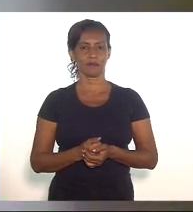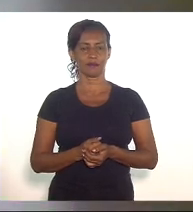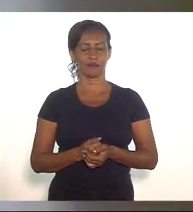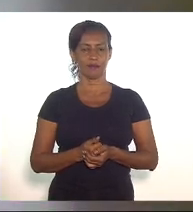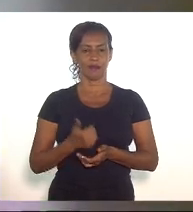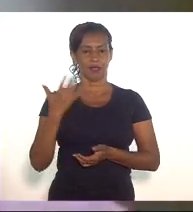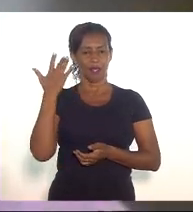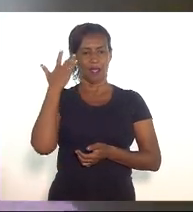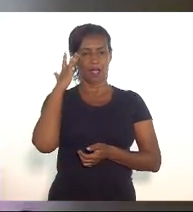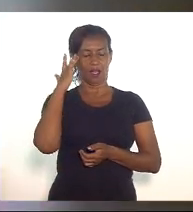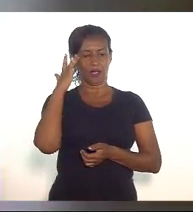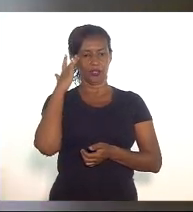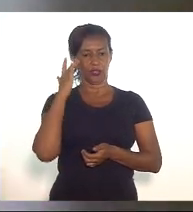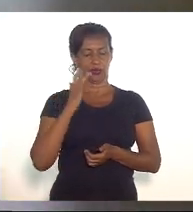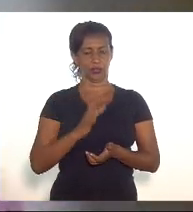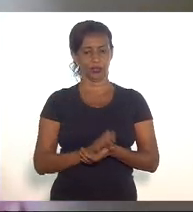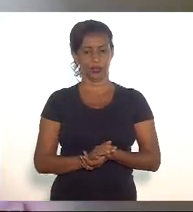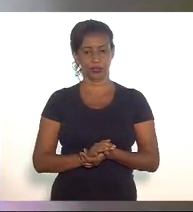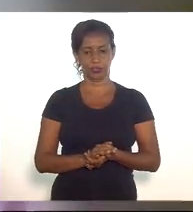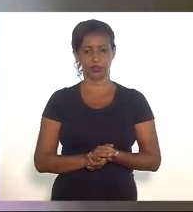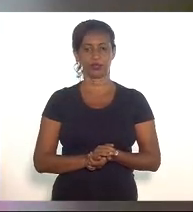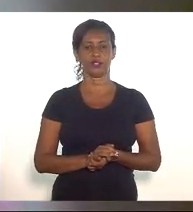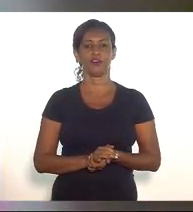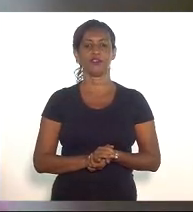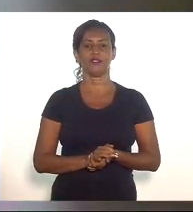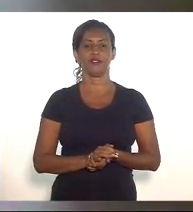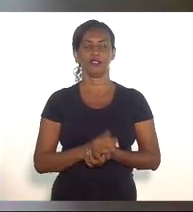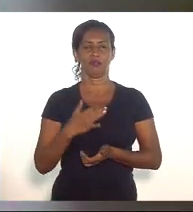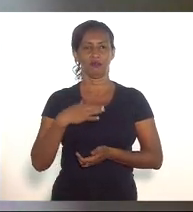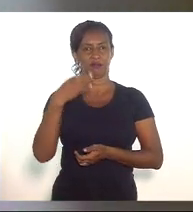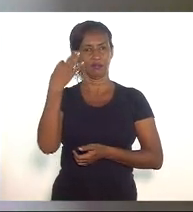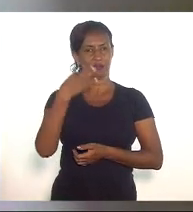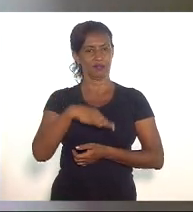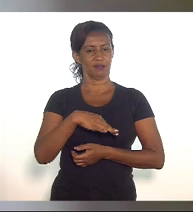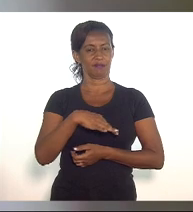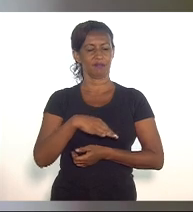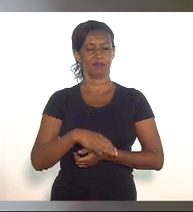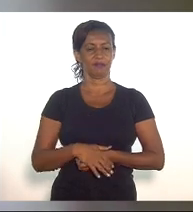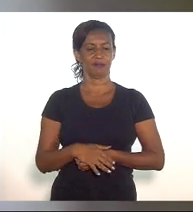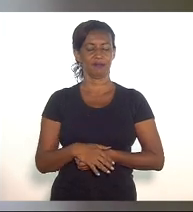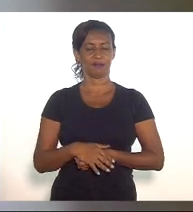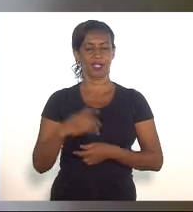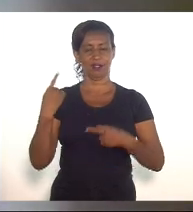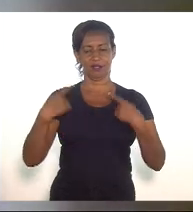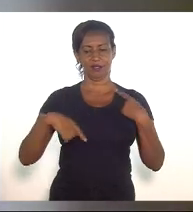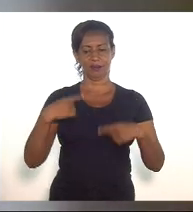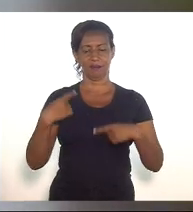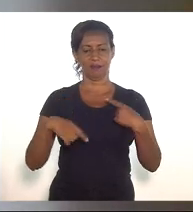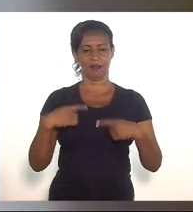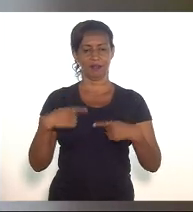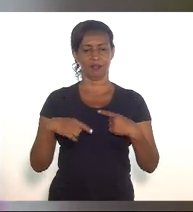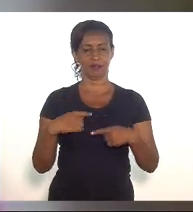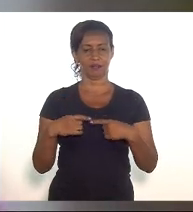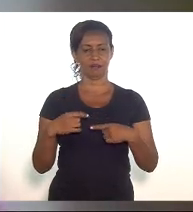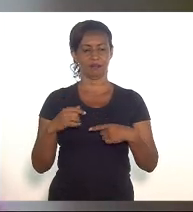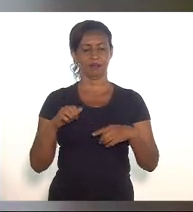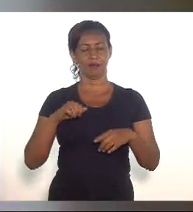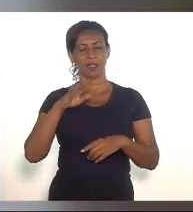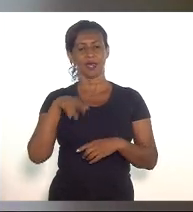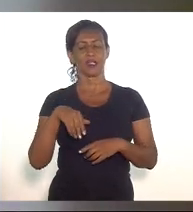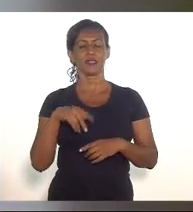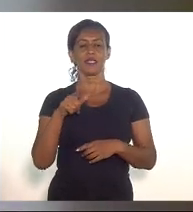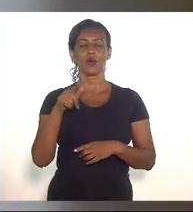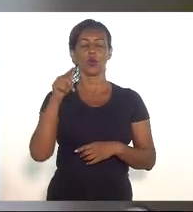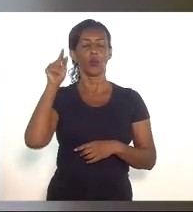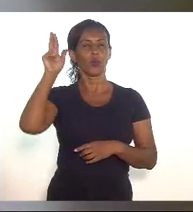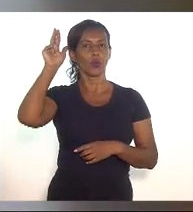eu acho, enfim, acho não, estou convencido, mais aberto ao debate, é claro, assim como o deputado Luiz Paulo,